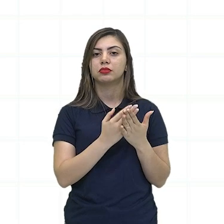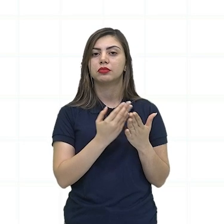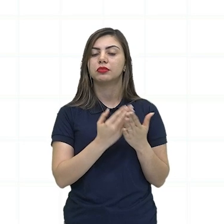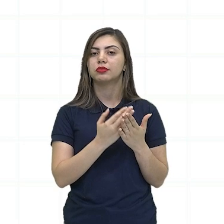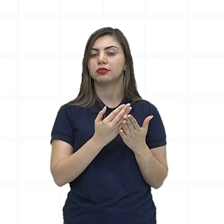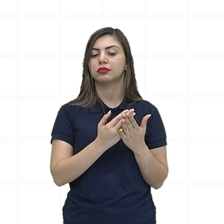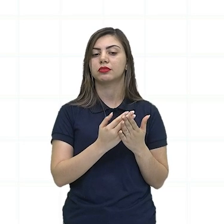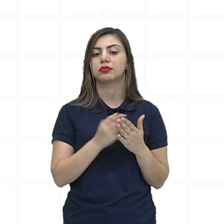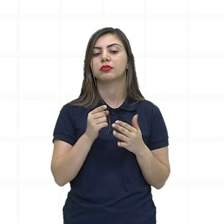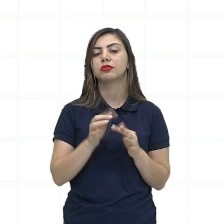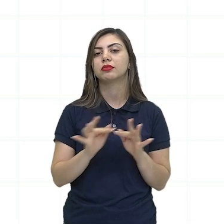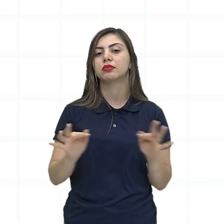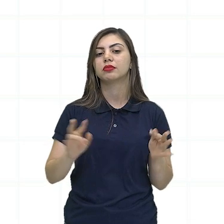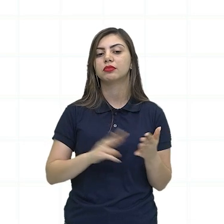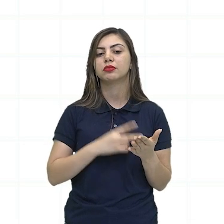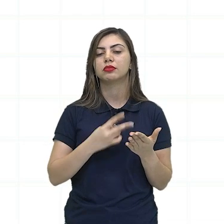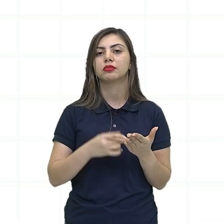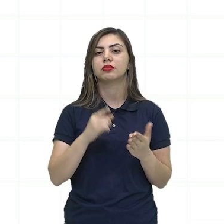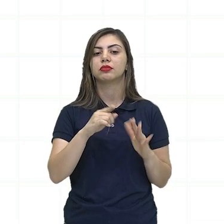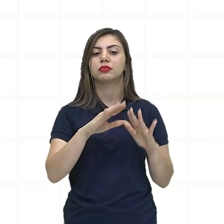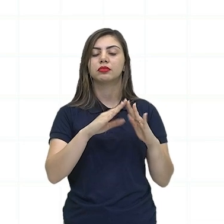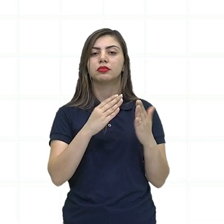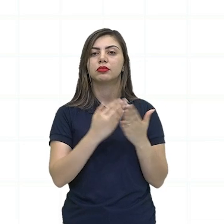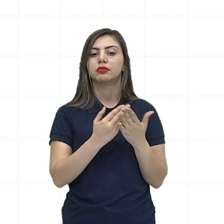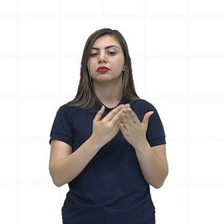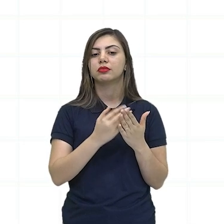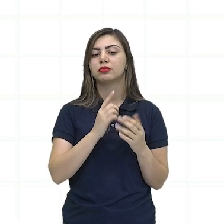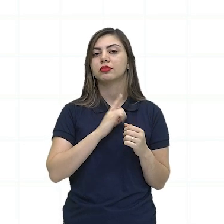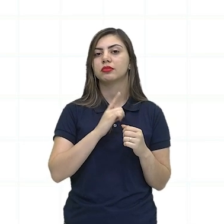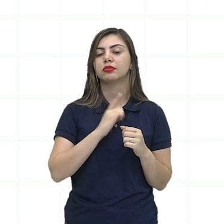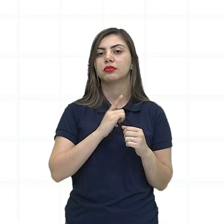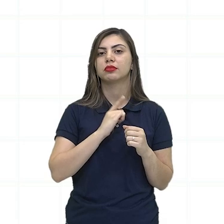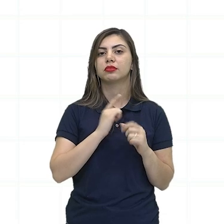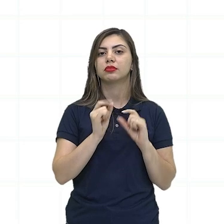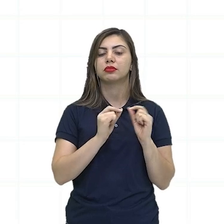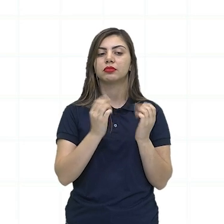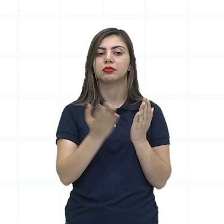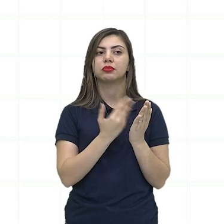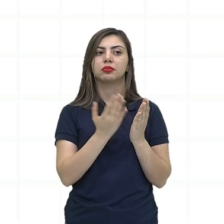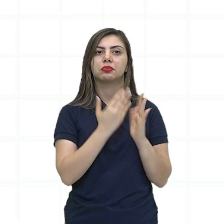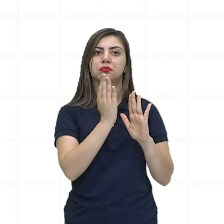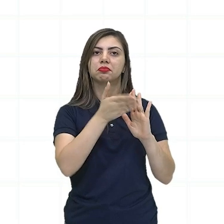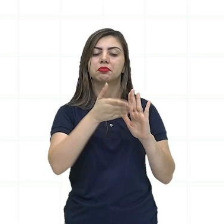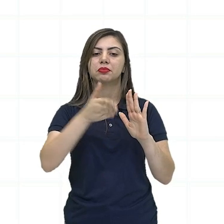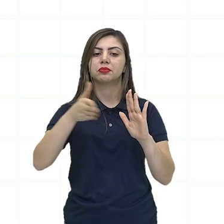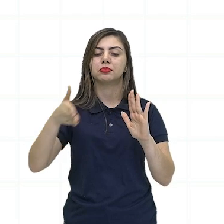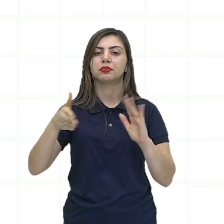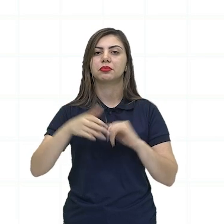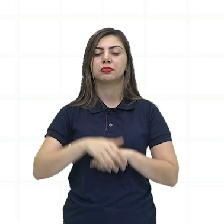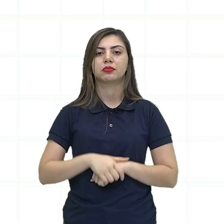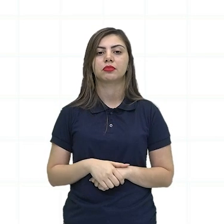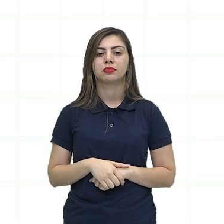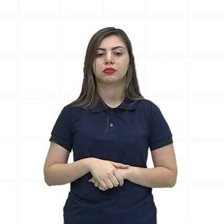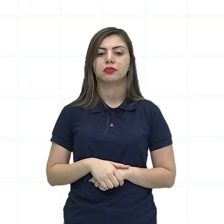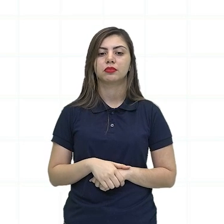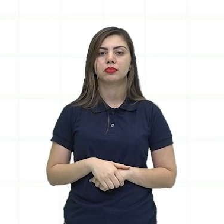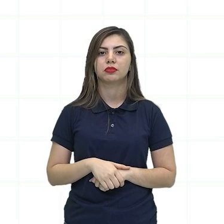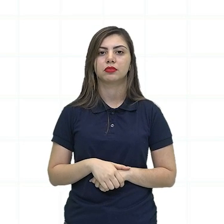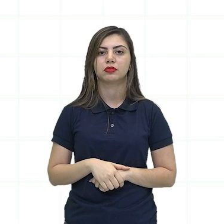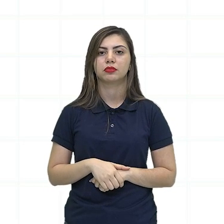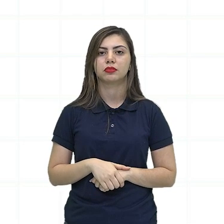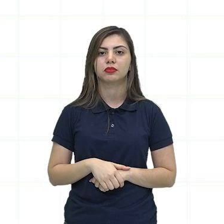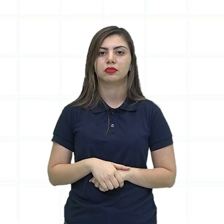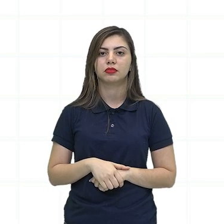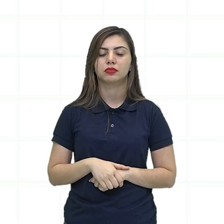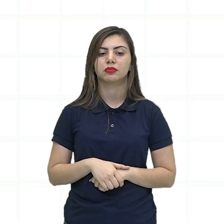library. Ok? E aí nós temos mais uma palavra aqui, to play. Esse verbo significa várias coisas,